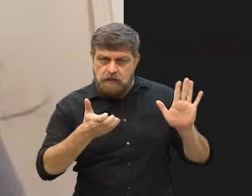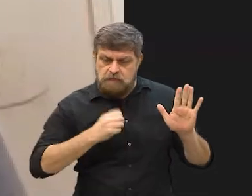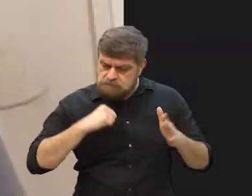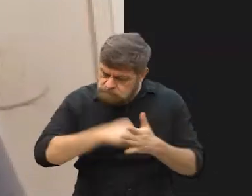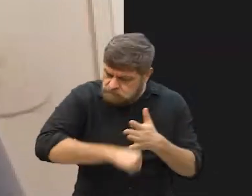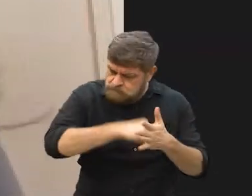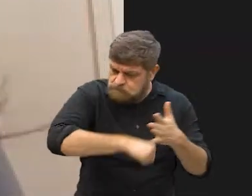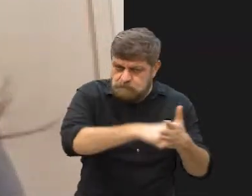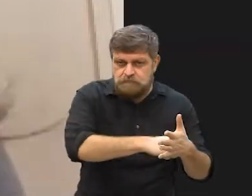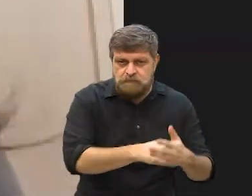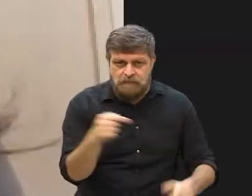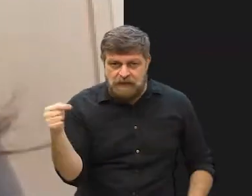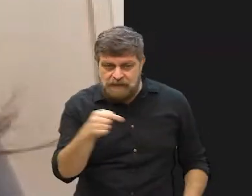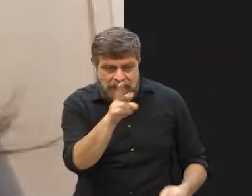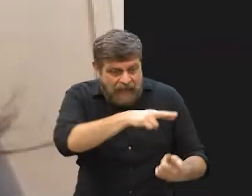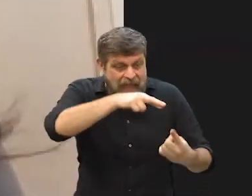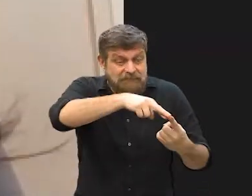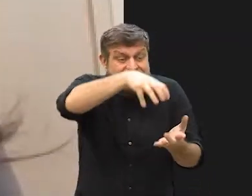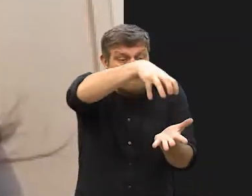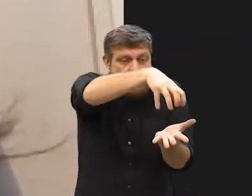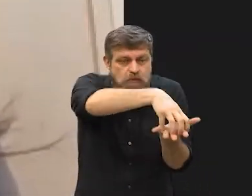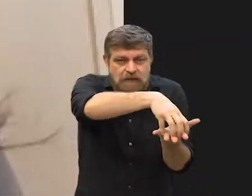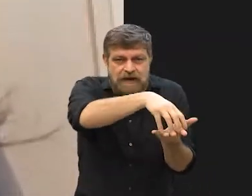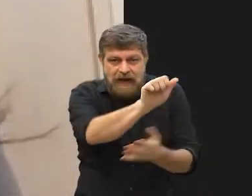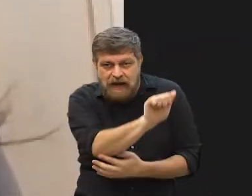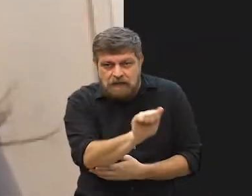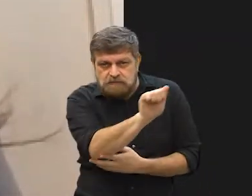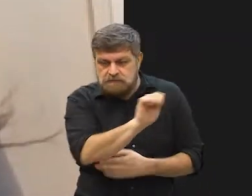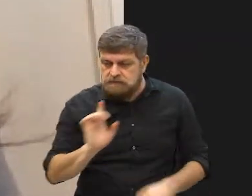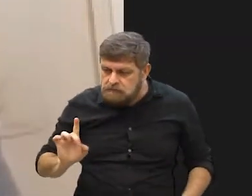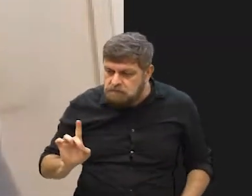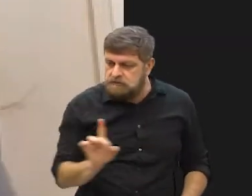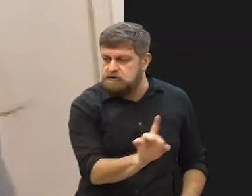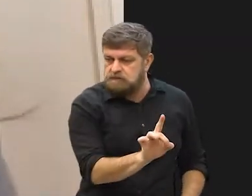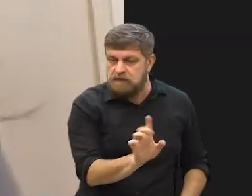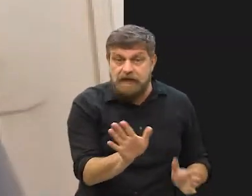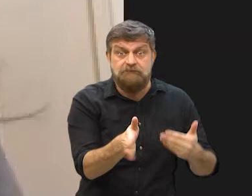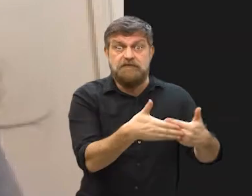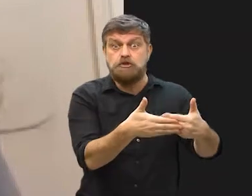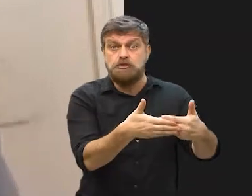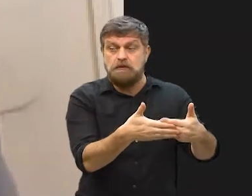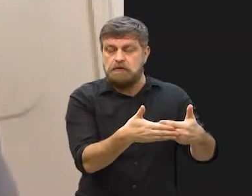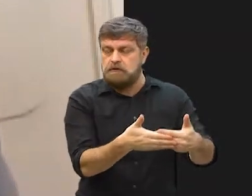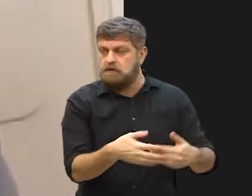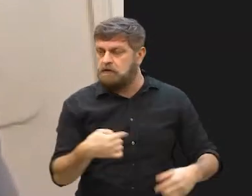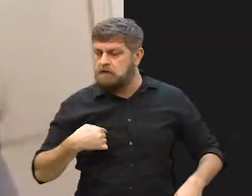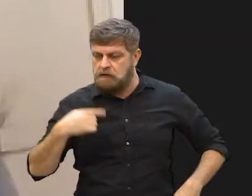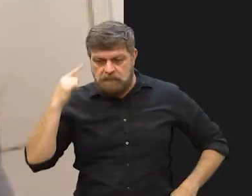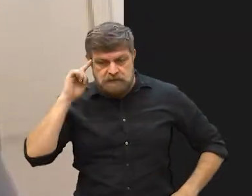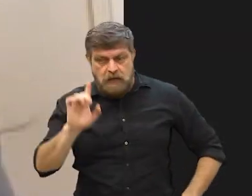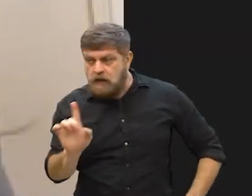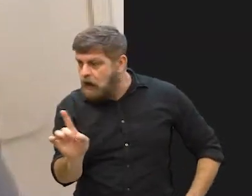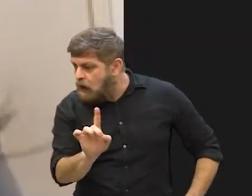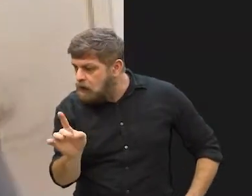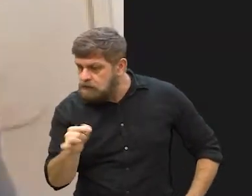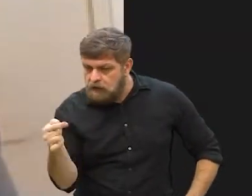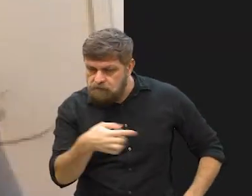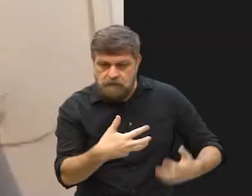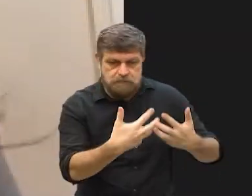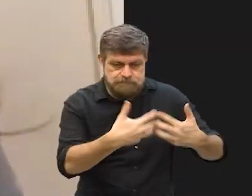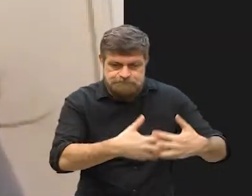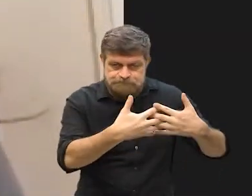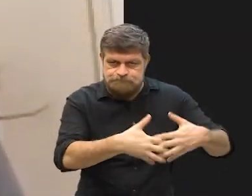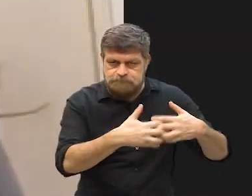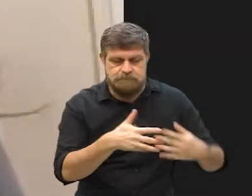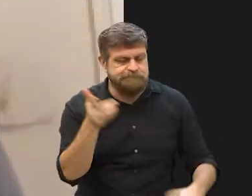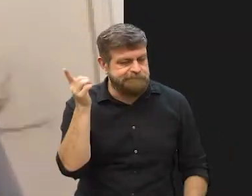isso, porque lá era um ponto de referência para a gente, a associação, ela se fechou. A gente falou, não, vamos tentar reativar, não